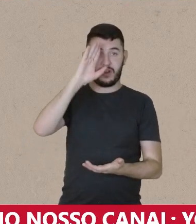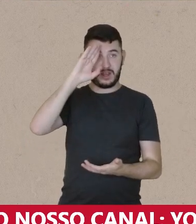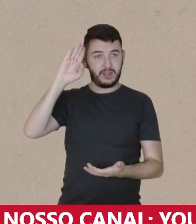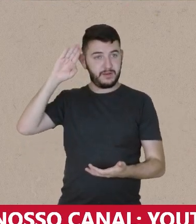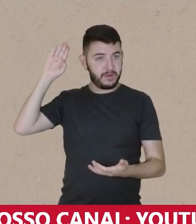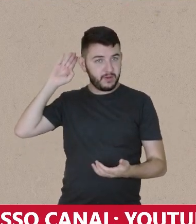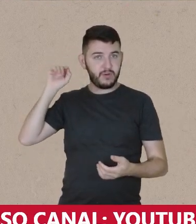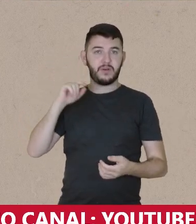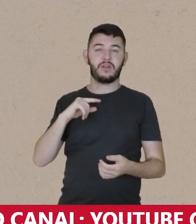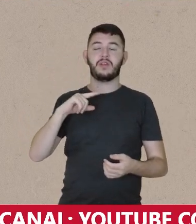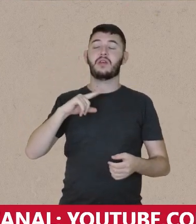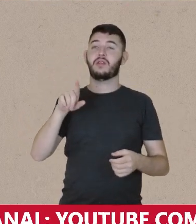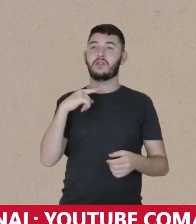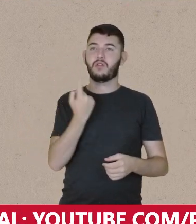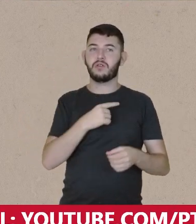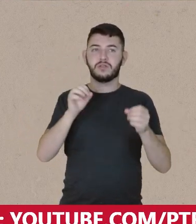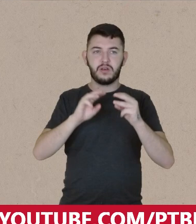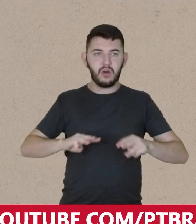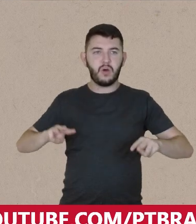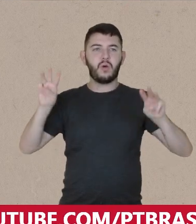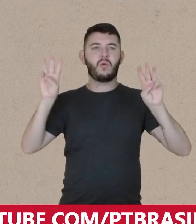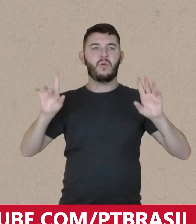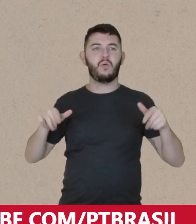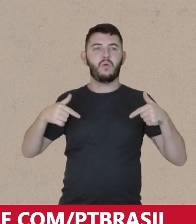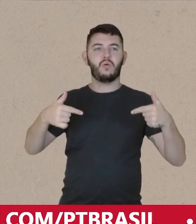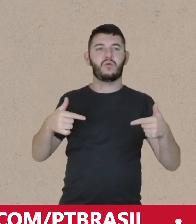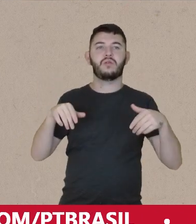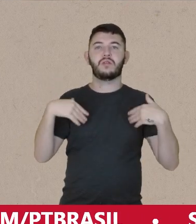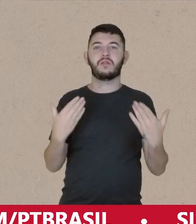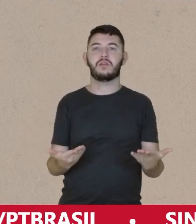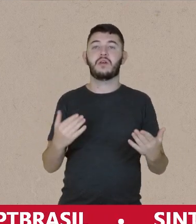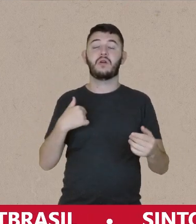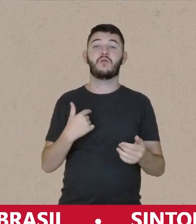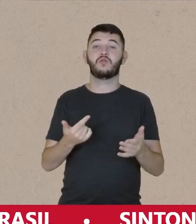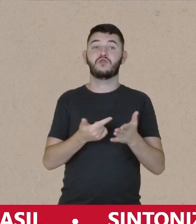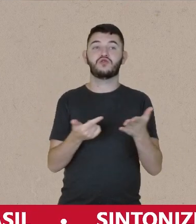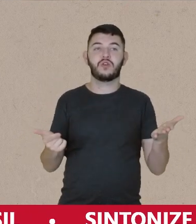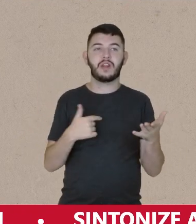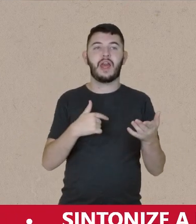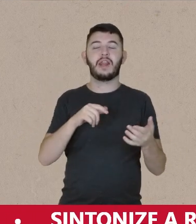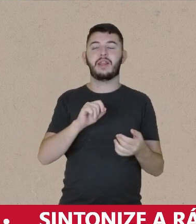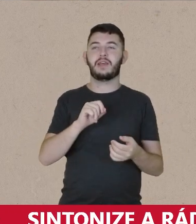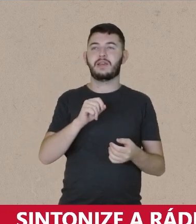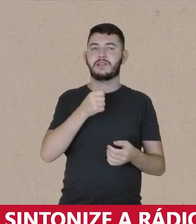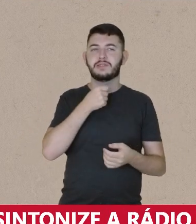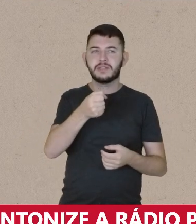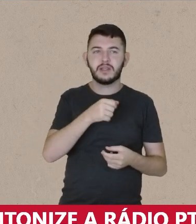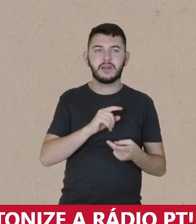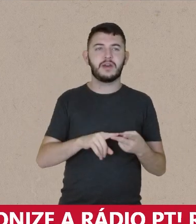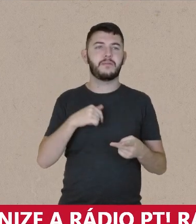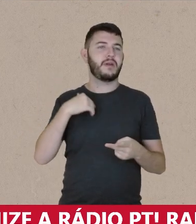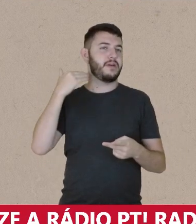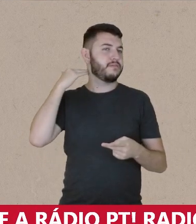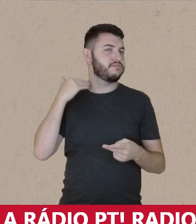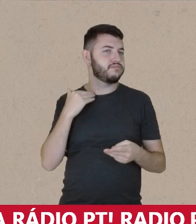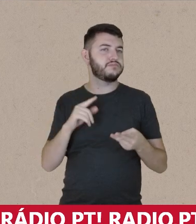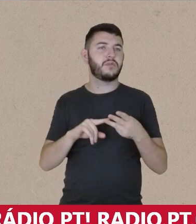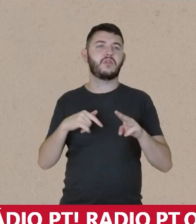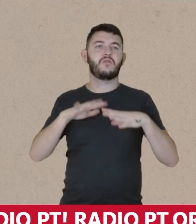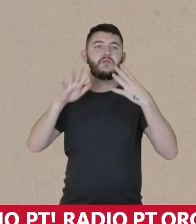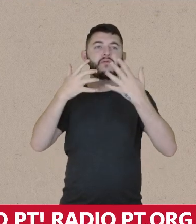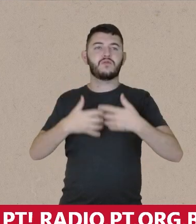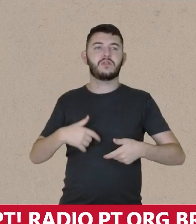que aconteceu depois? Os jornalistas, os bancários, os funcionários públicos, professores foram para as ruas. E